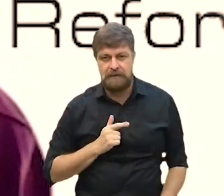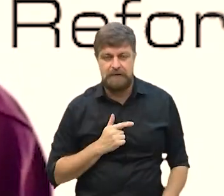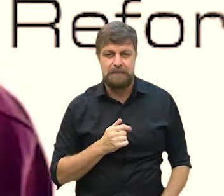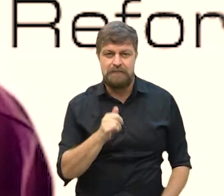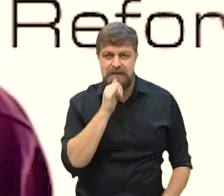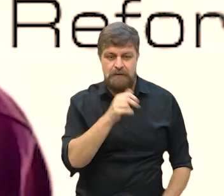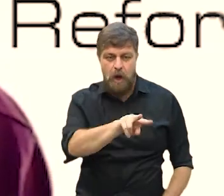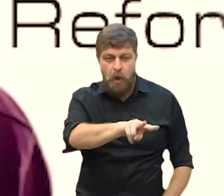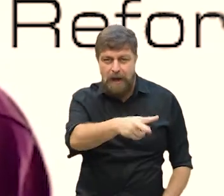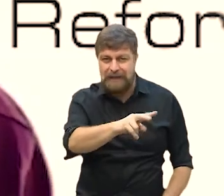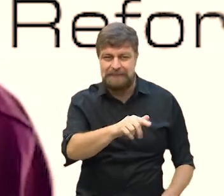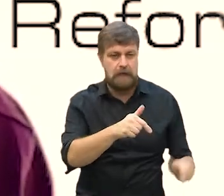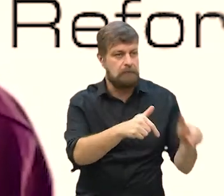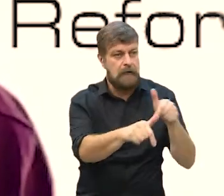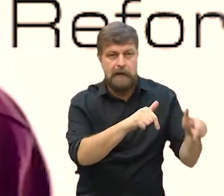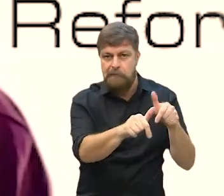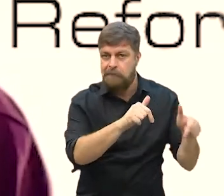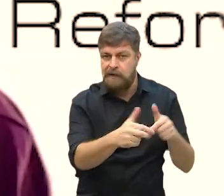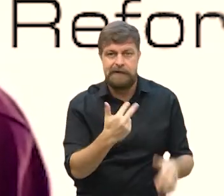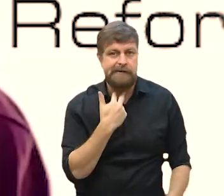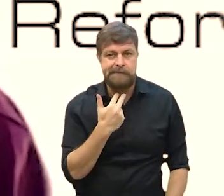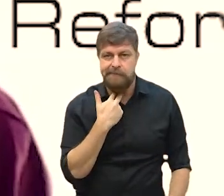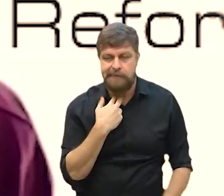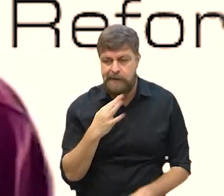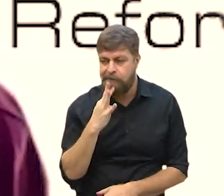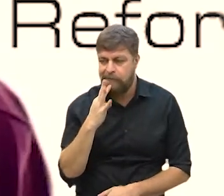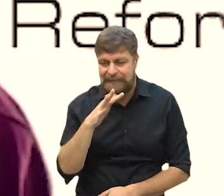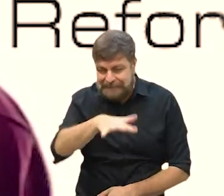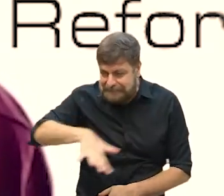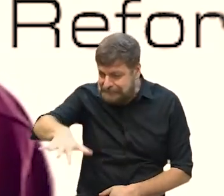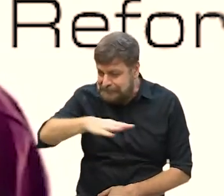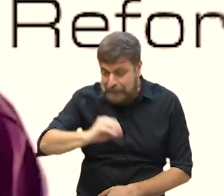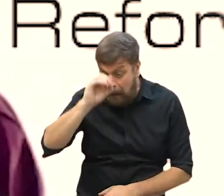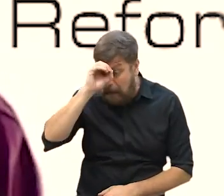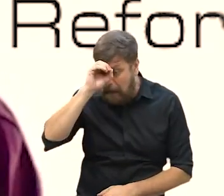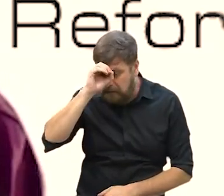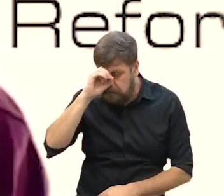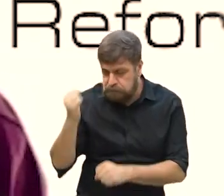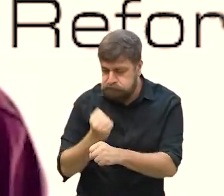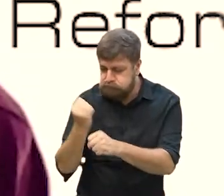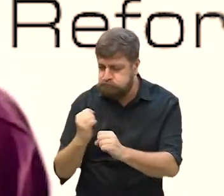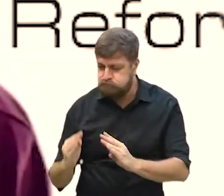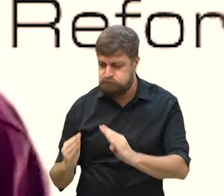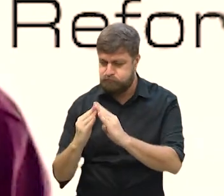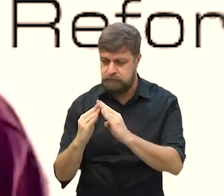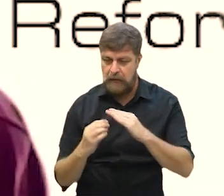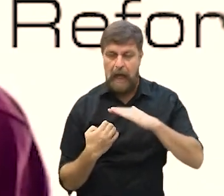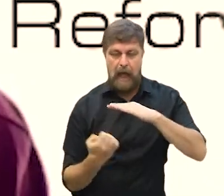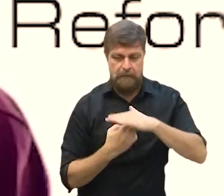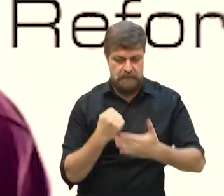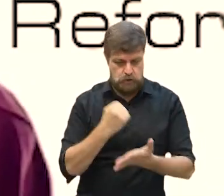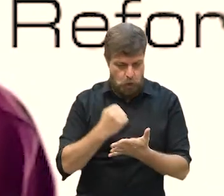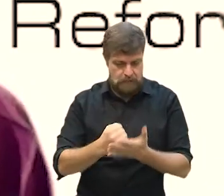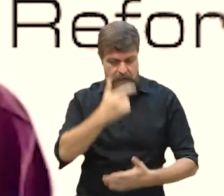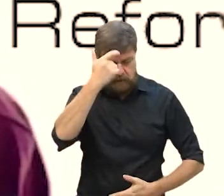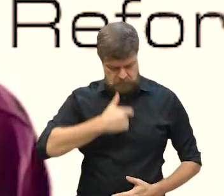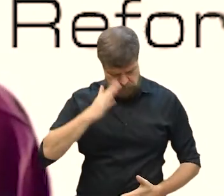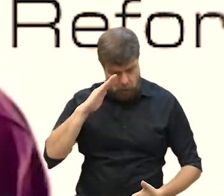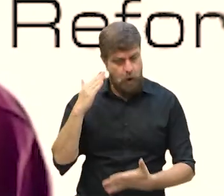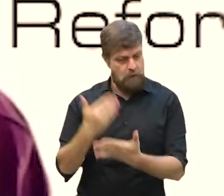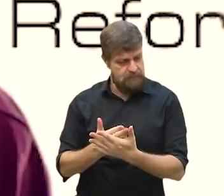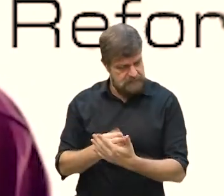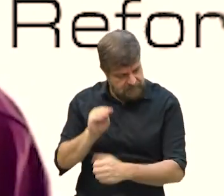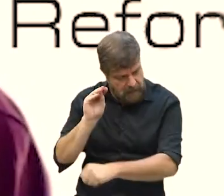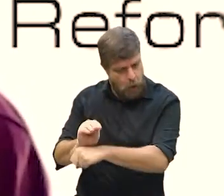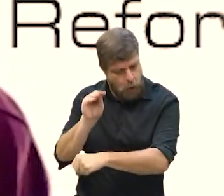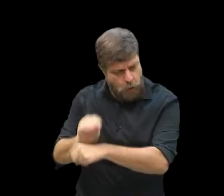Aquele casal que os dois trabalham, os dois não conhecem nada de construção e querem contratar uma empresa de confiança que vai cuidar